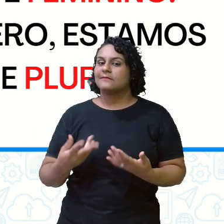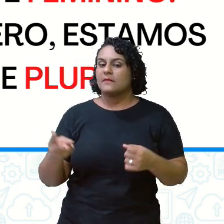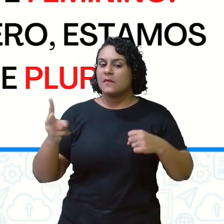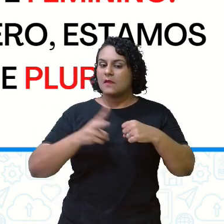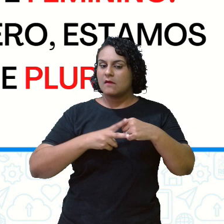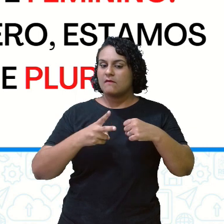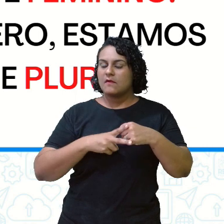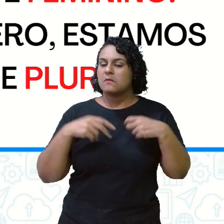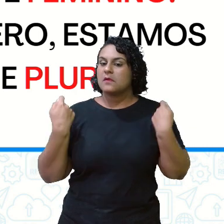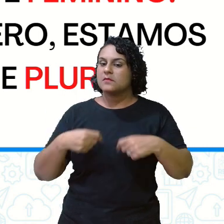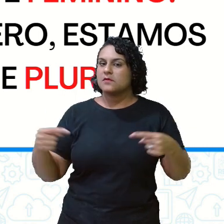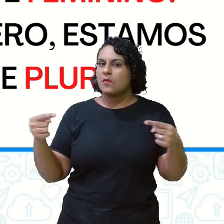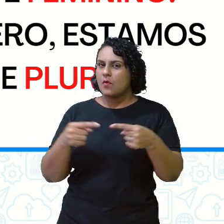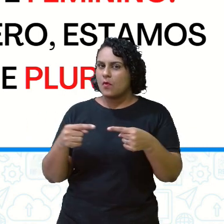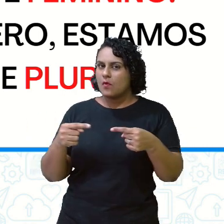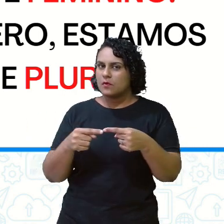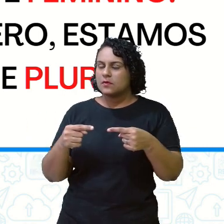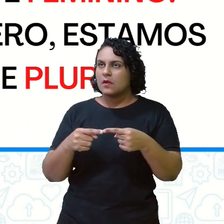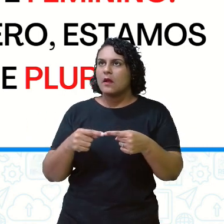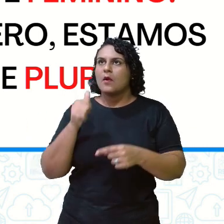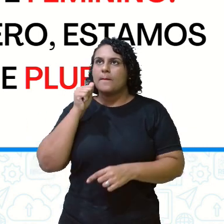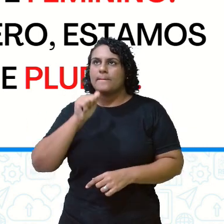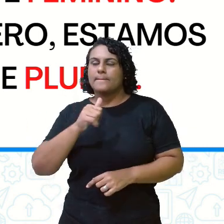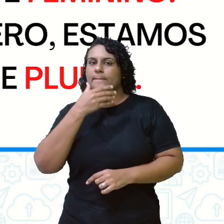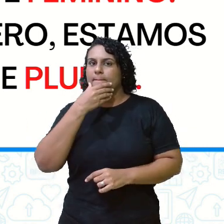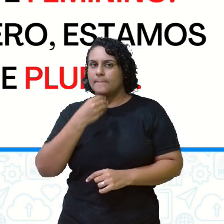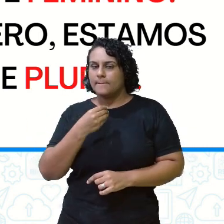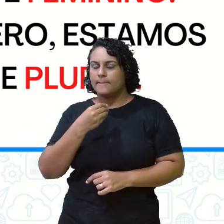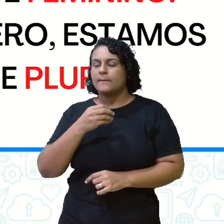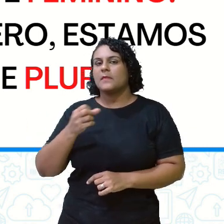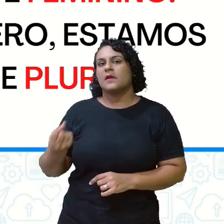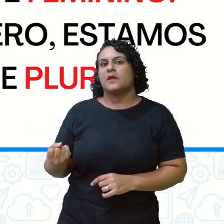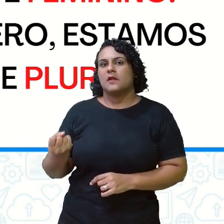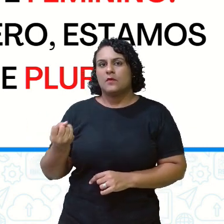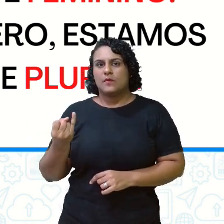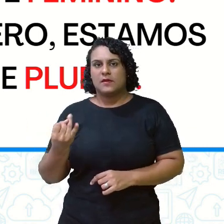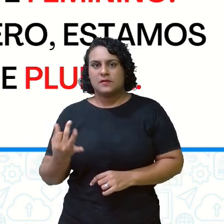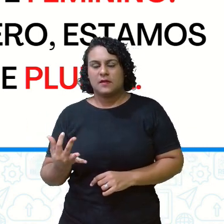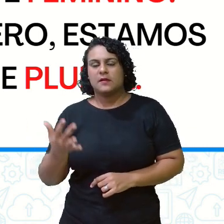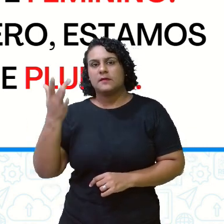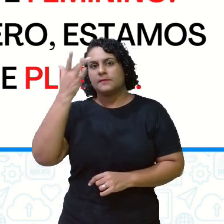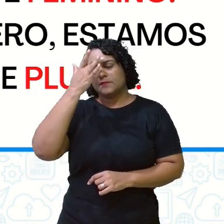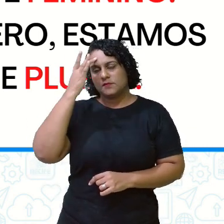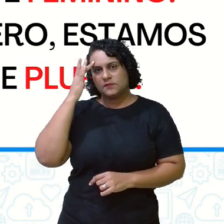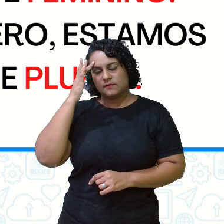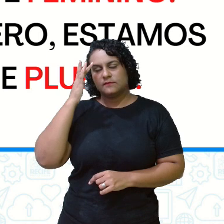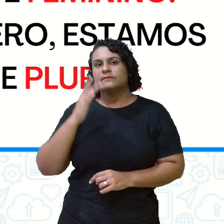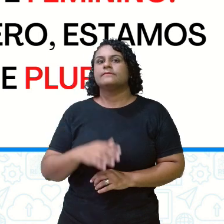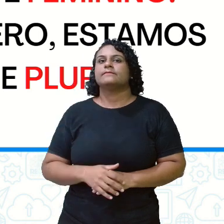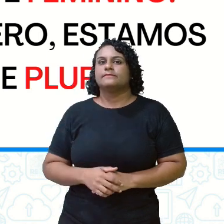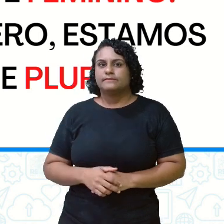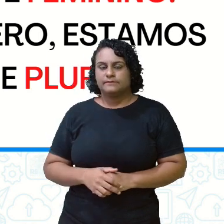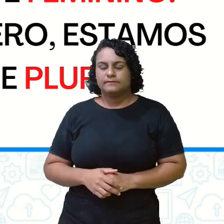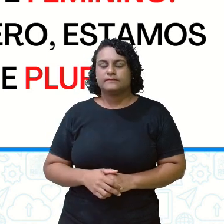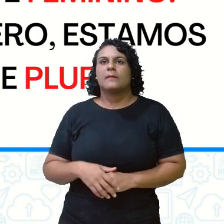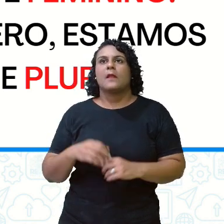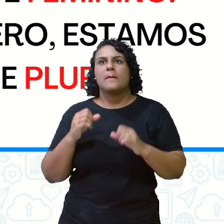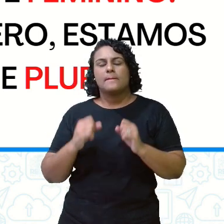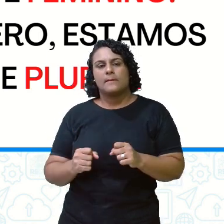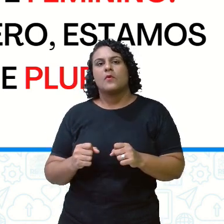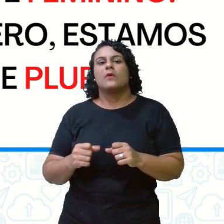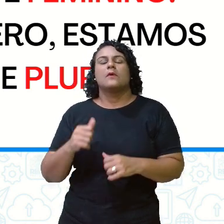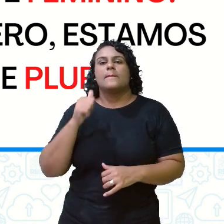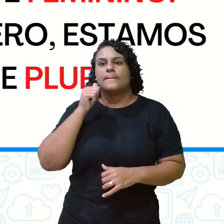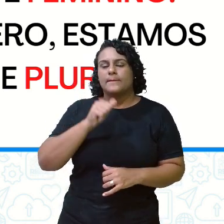ele tem que concordar em gênero e em número. O gênero, a gente está se referindo ao sexo, masculino e